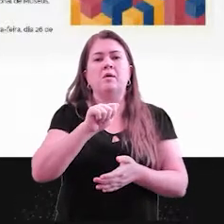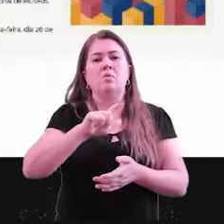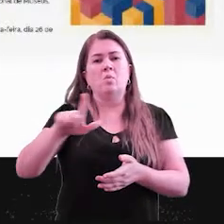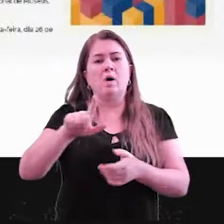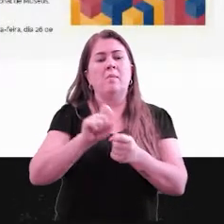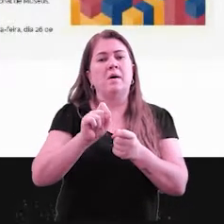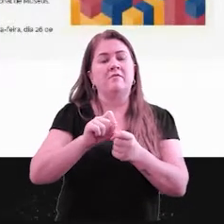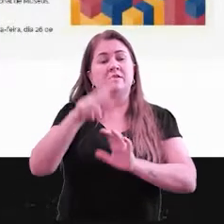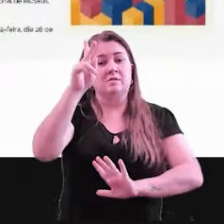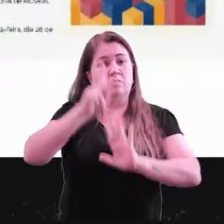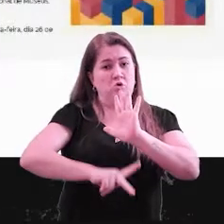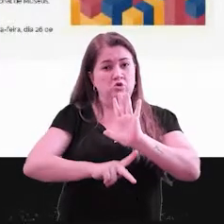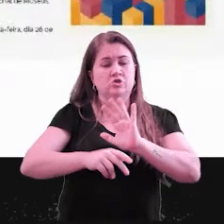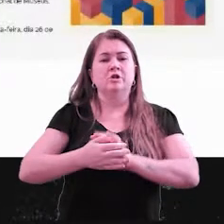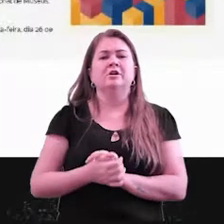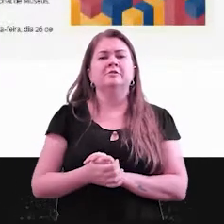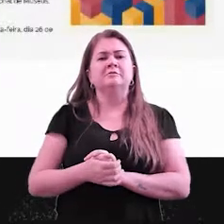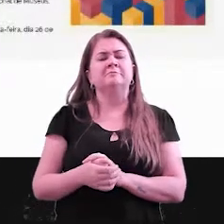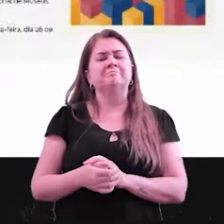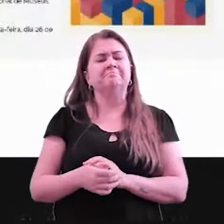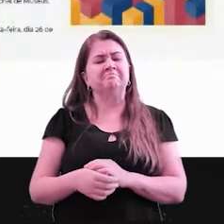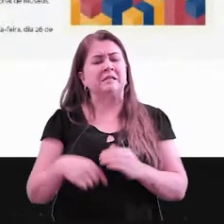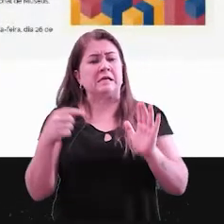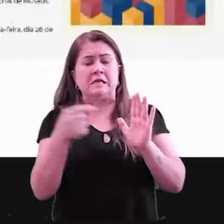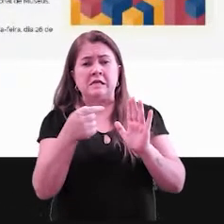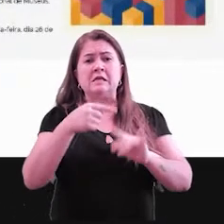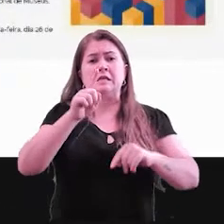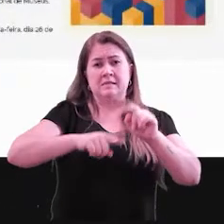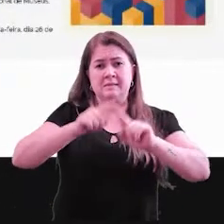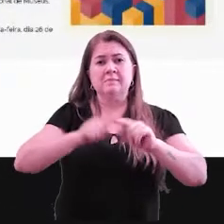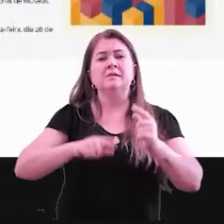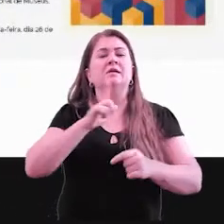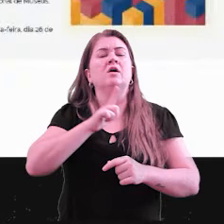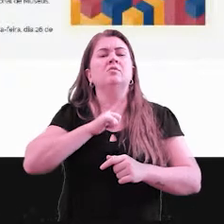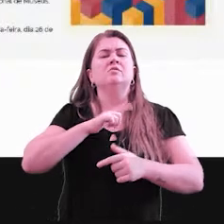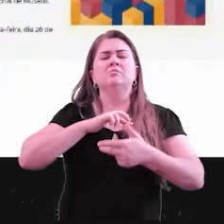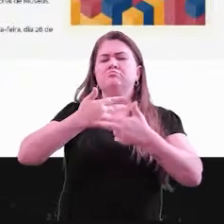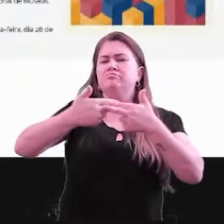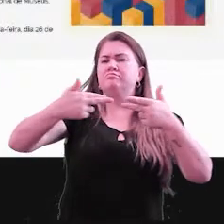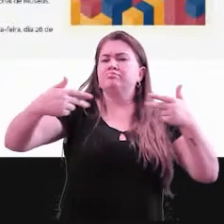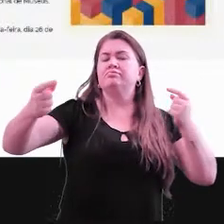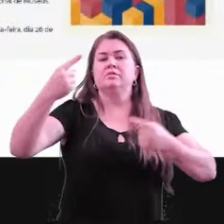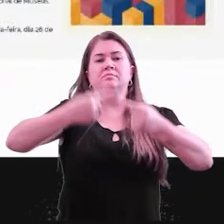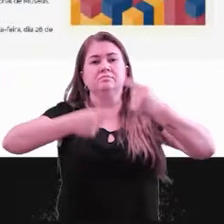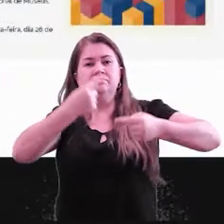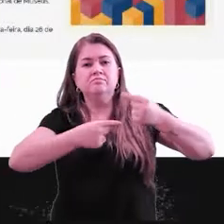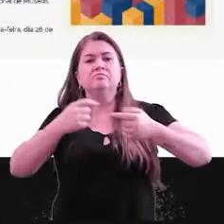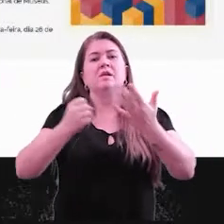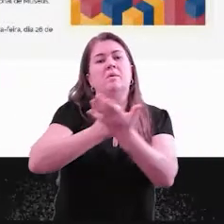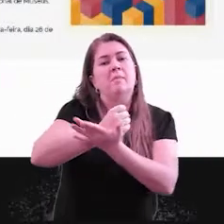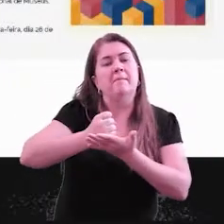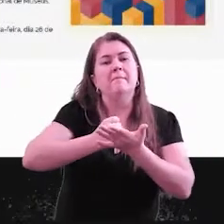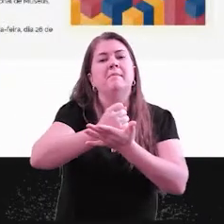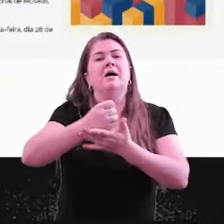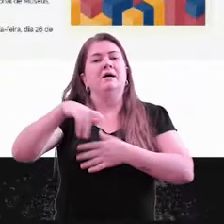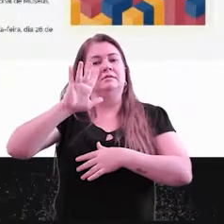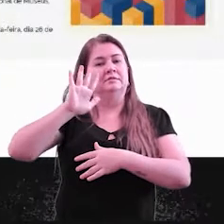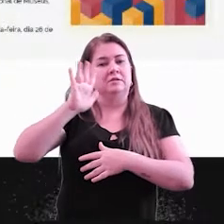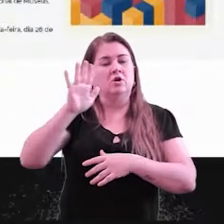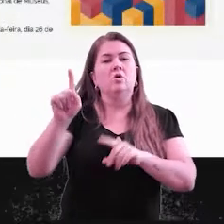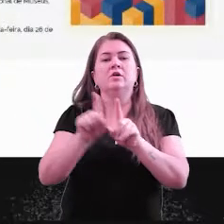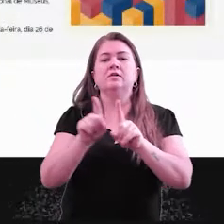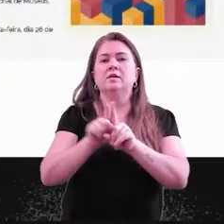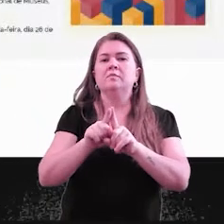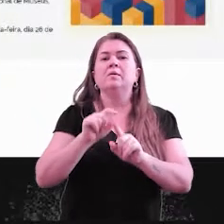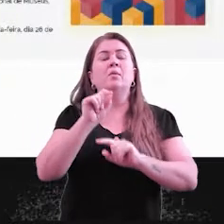de discussões e fundamentação para orientar esse processo de documentação museológica